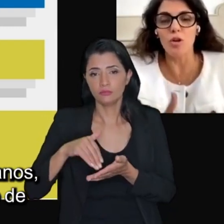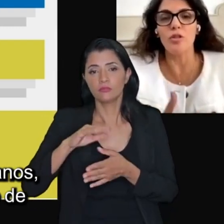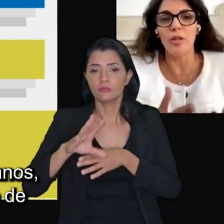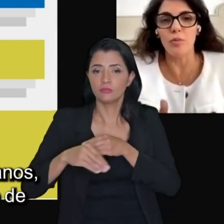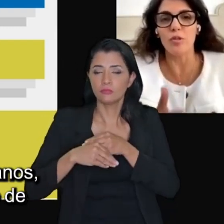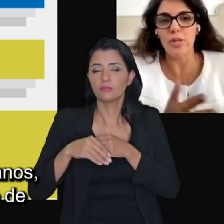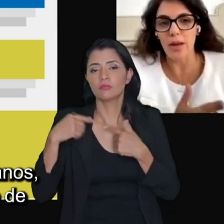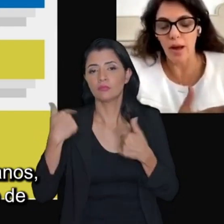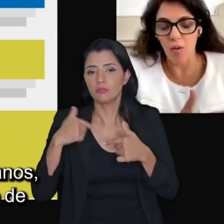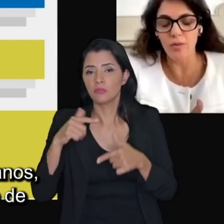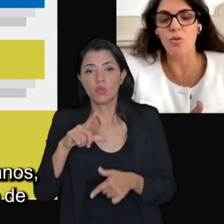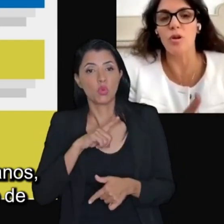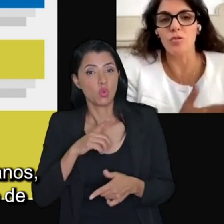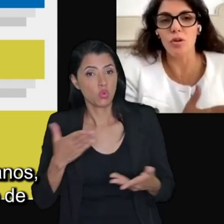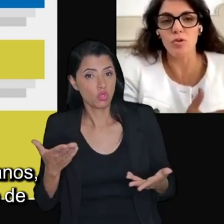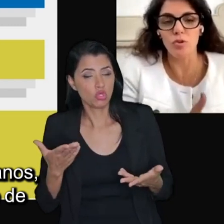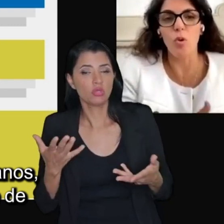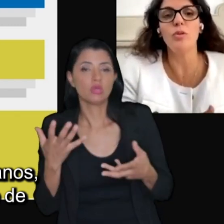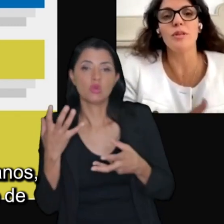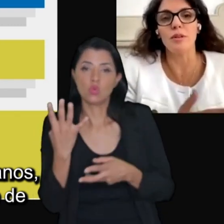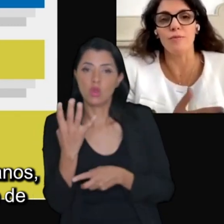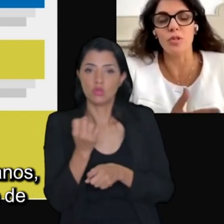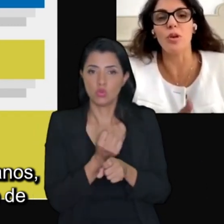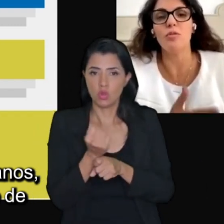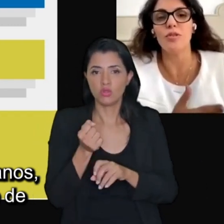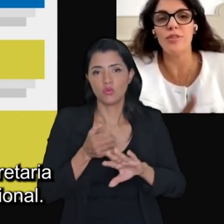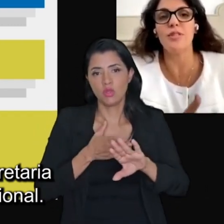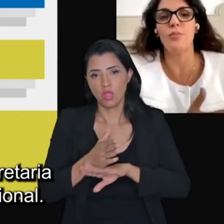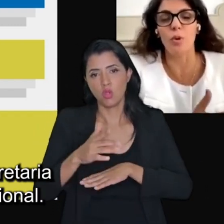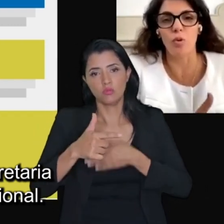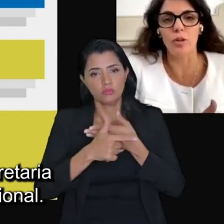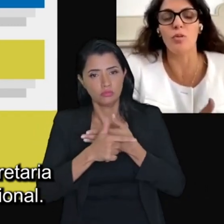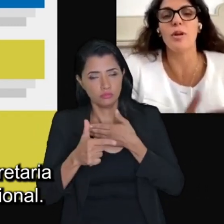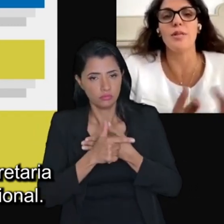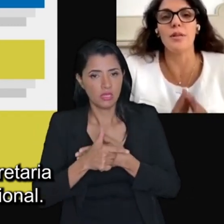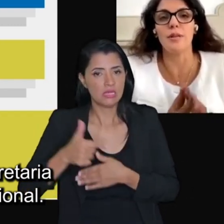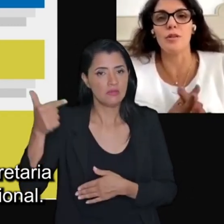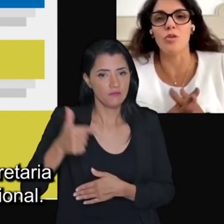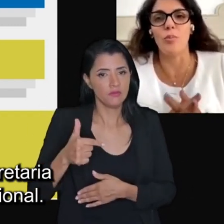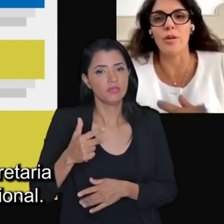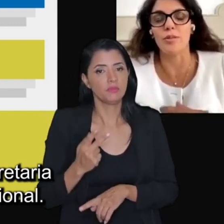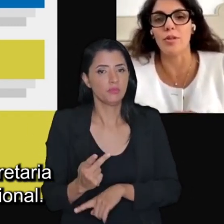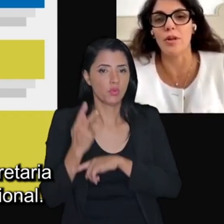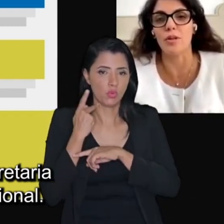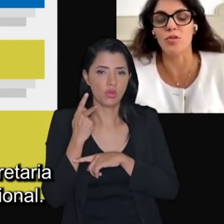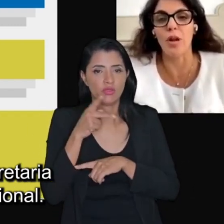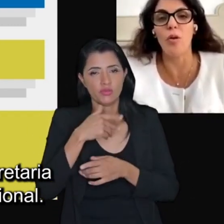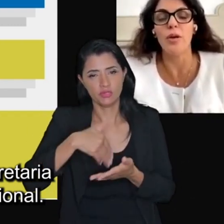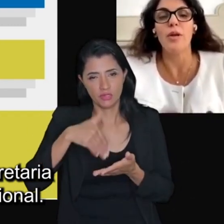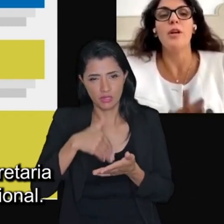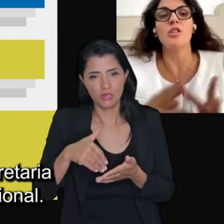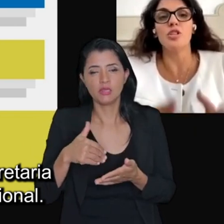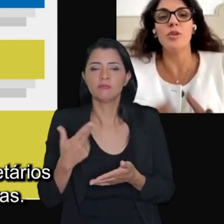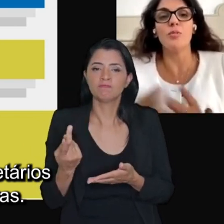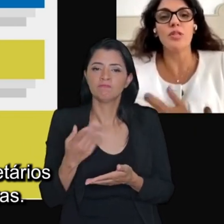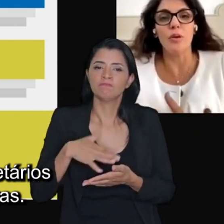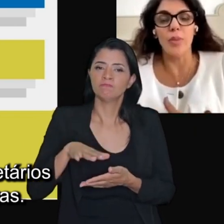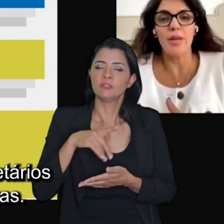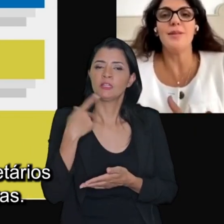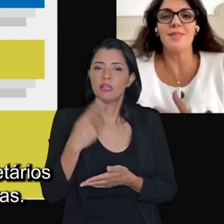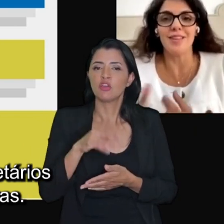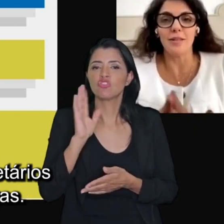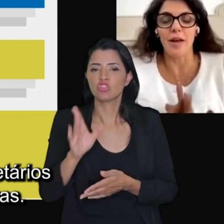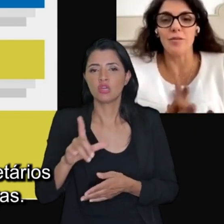adjuntos. Hoje temos, há 4 anos, eu estou nesta função de vice-procuradora na Secretaria de Cooperação Internacional. Já